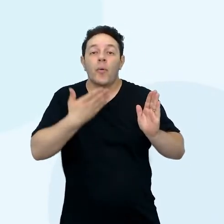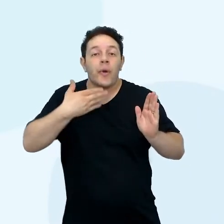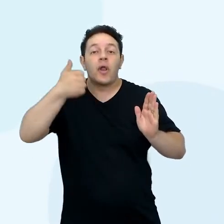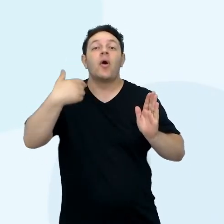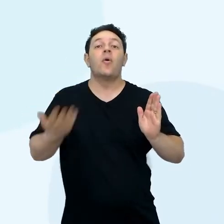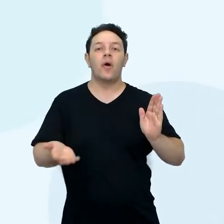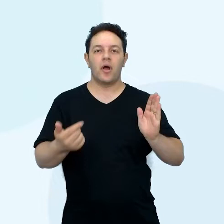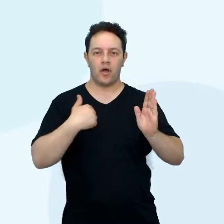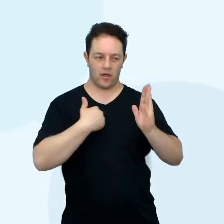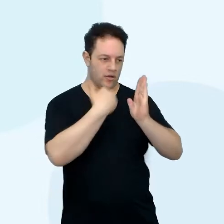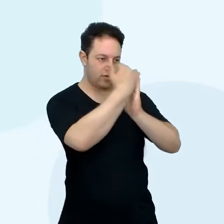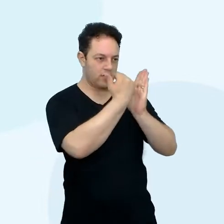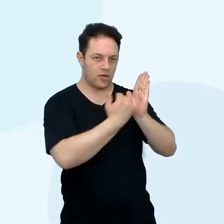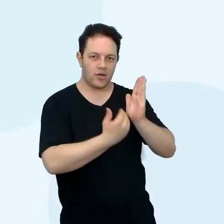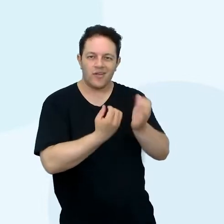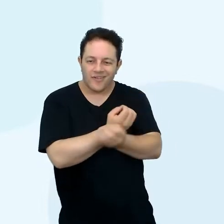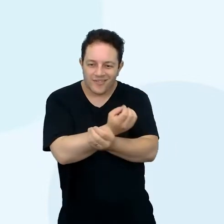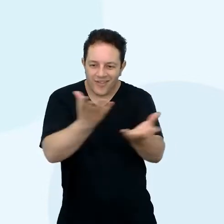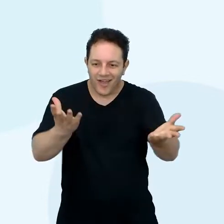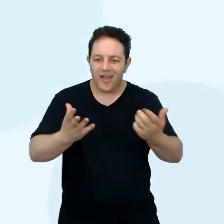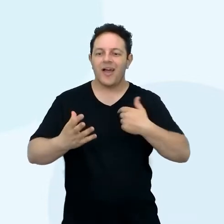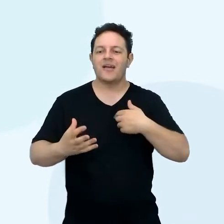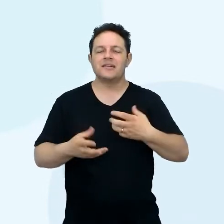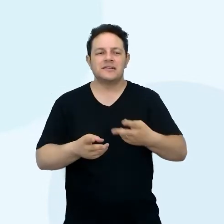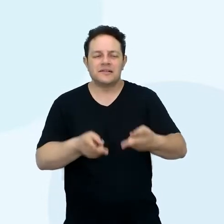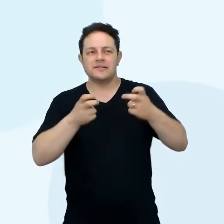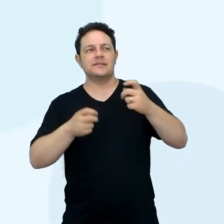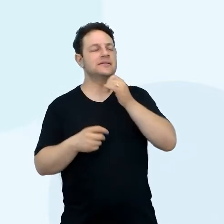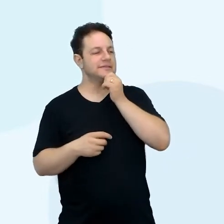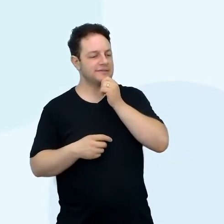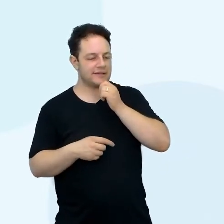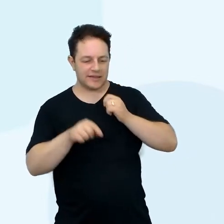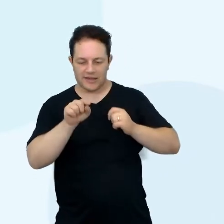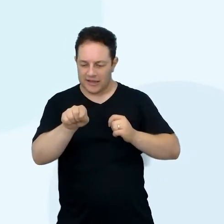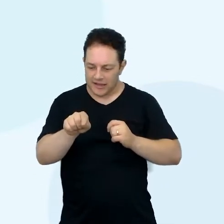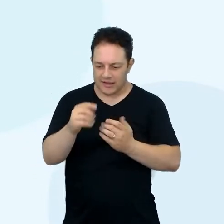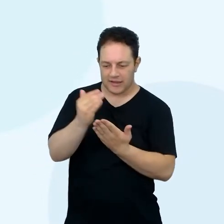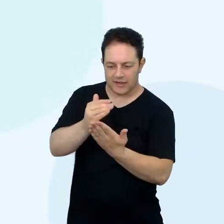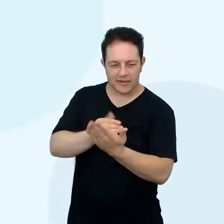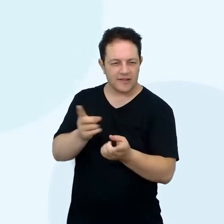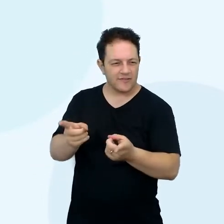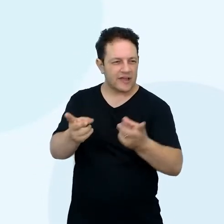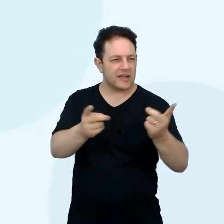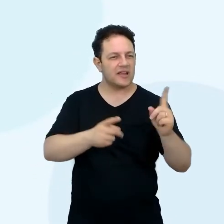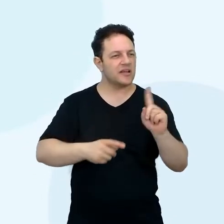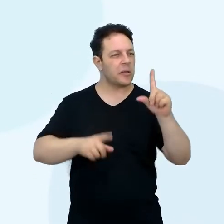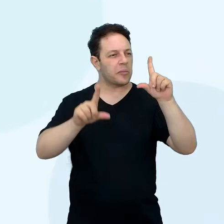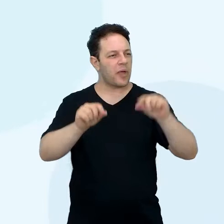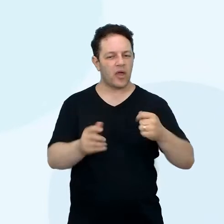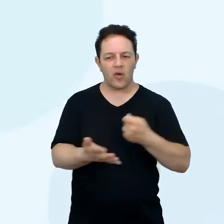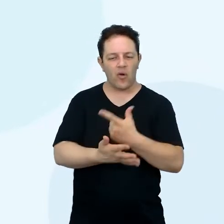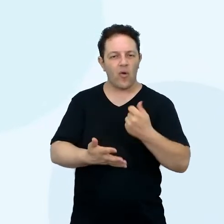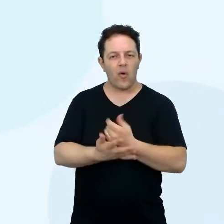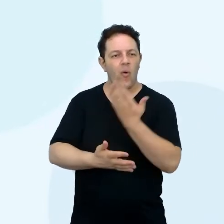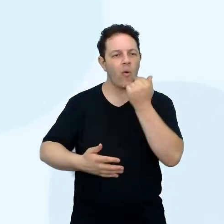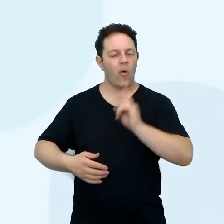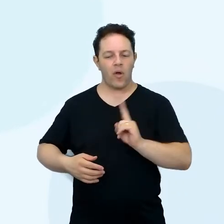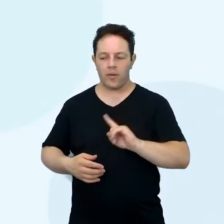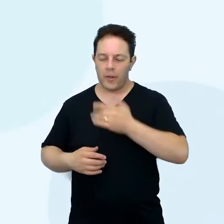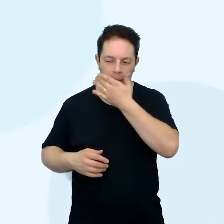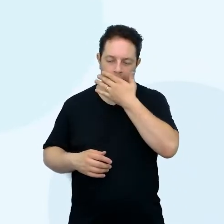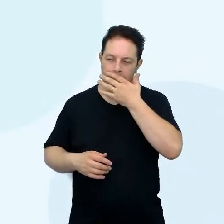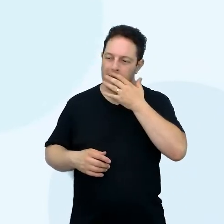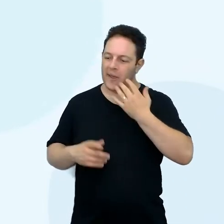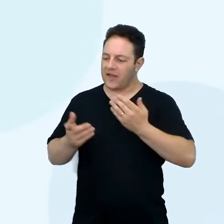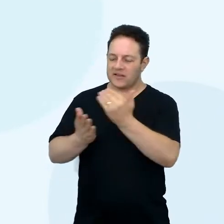seus clientes e no meio do caminho você percebe que existem alguns produtos que não estão sendo vendidos, né? E esses produtos permanecendo no